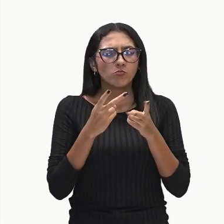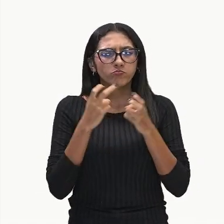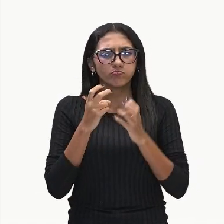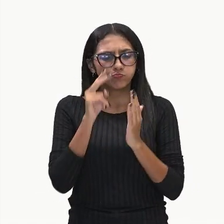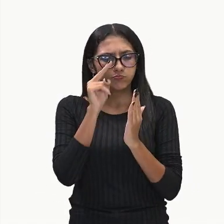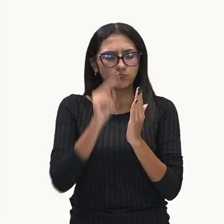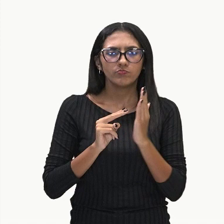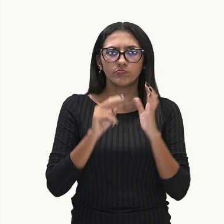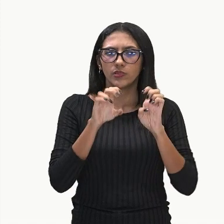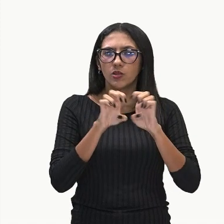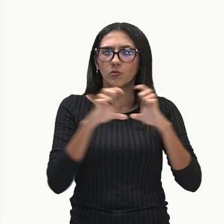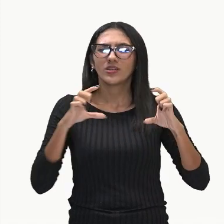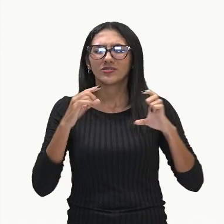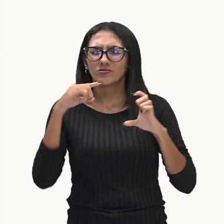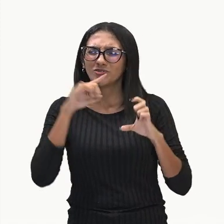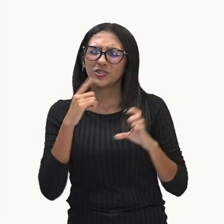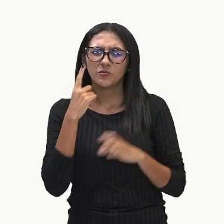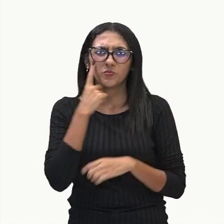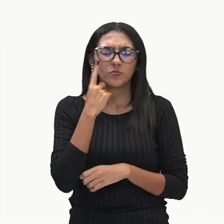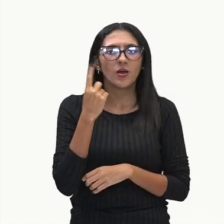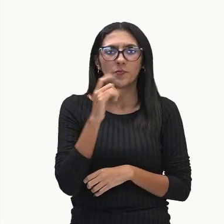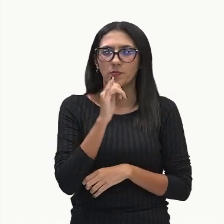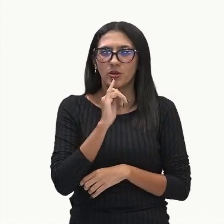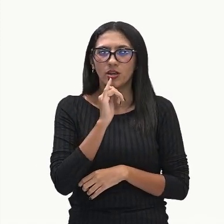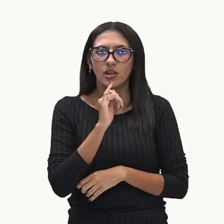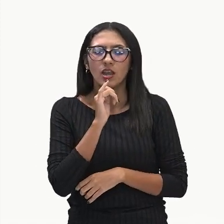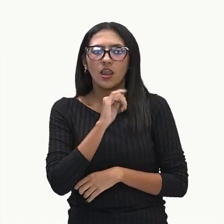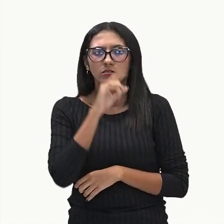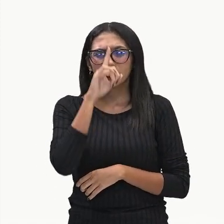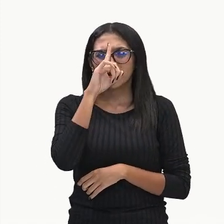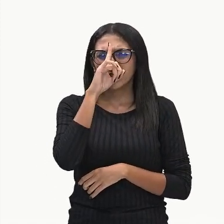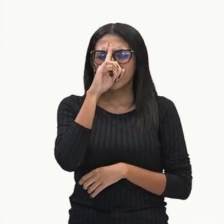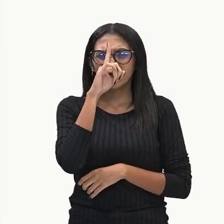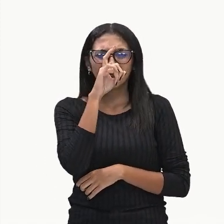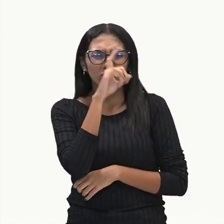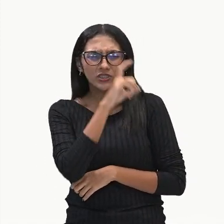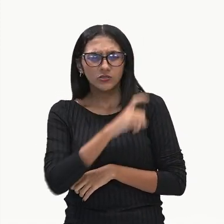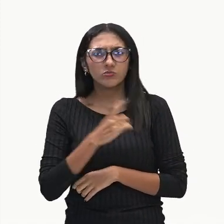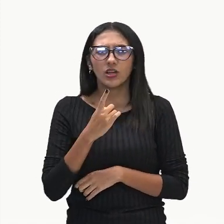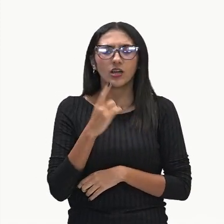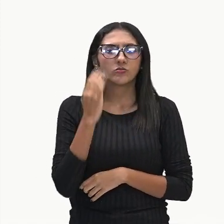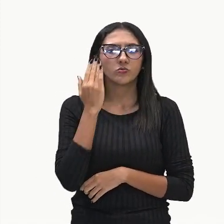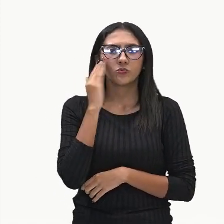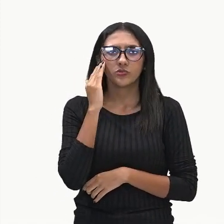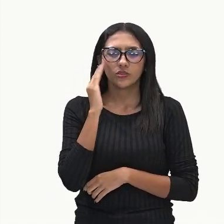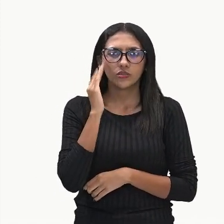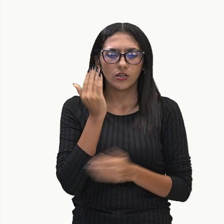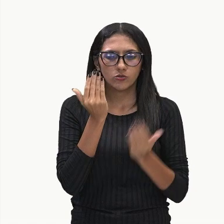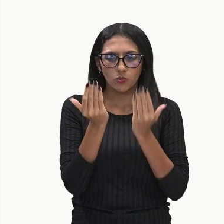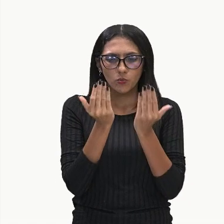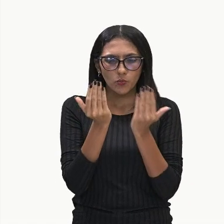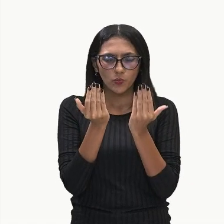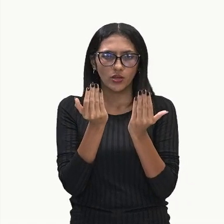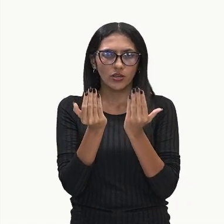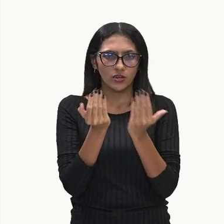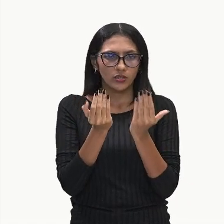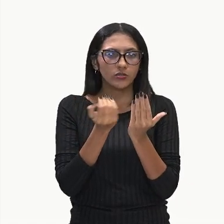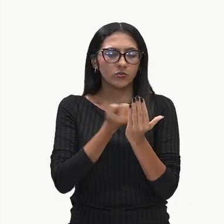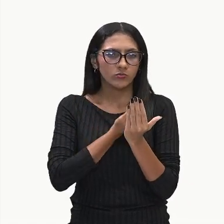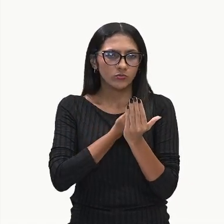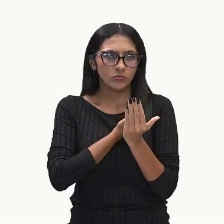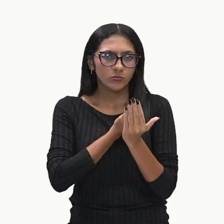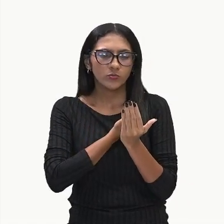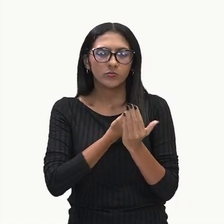você tem aí a dificuldade de ver quem é o fator comum ali de cara, vá ali, não